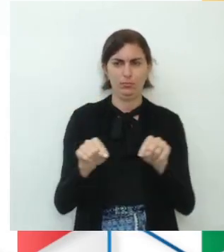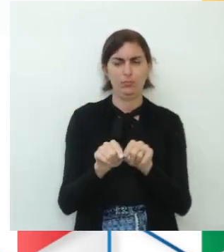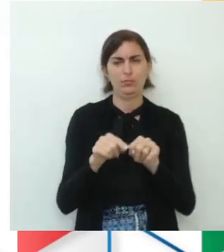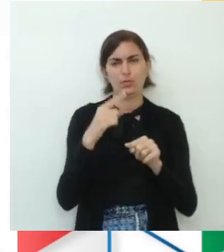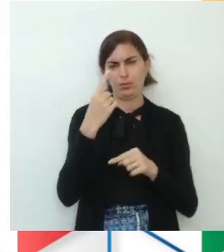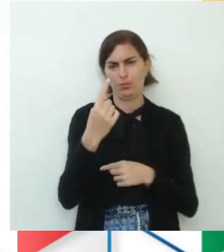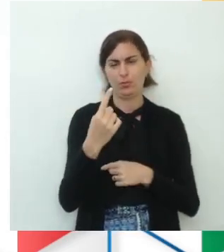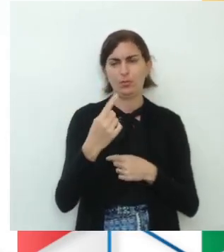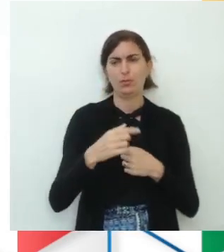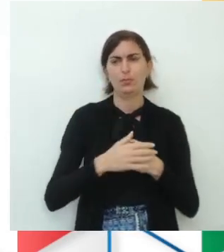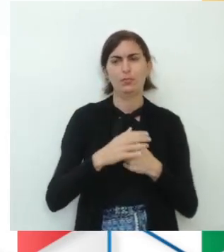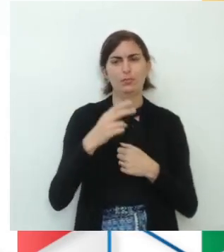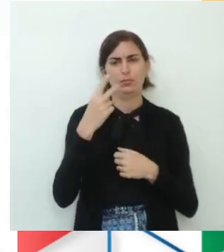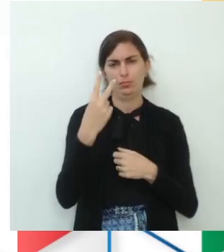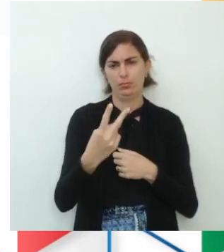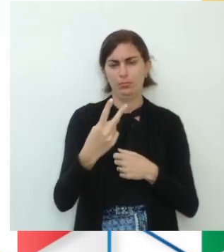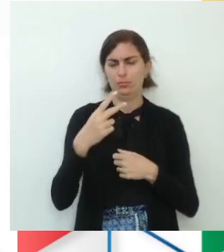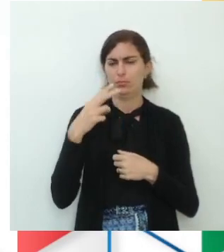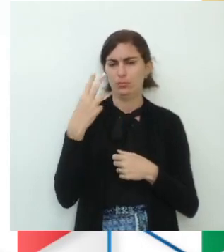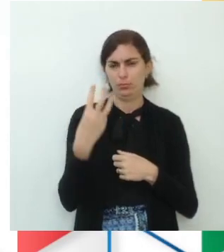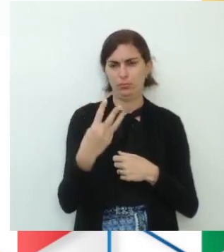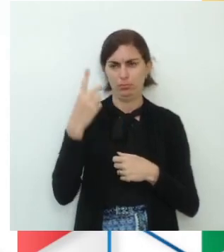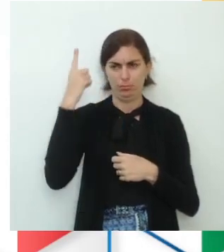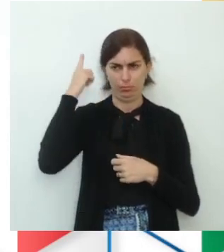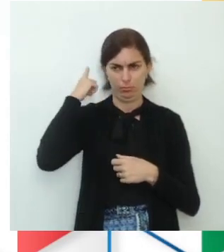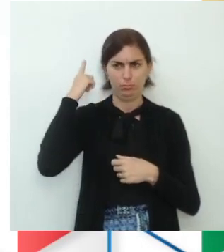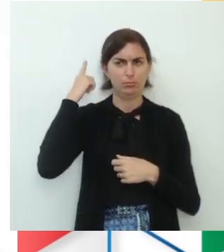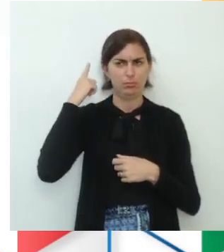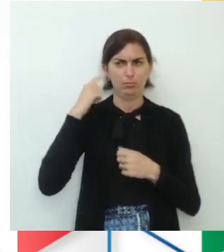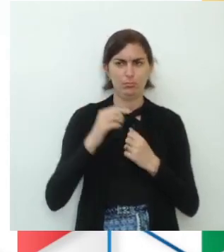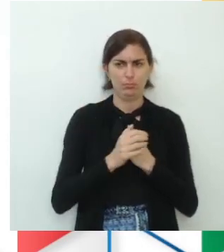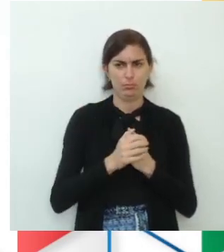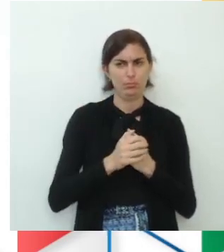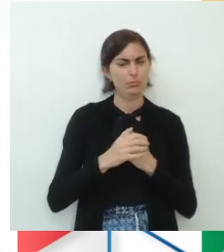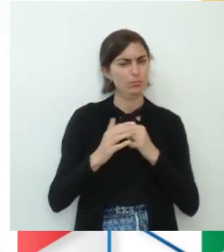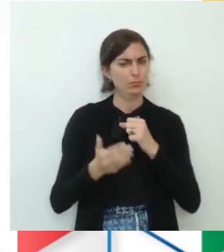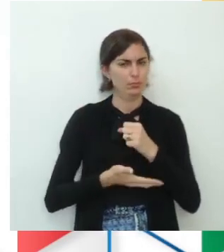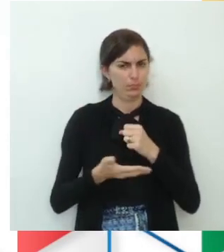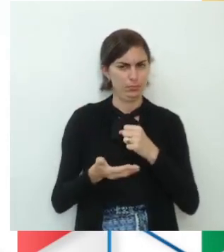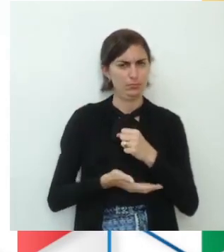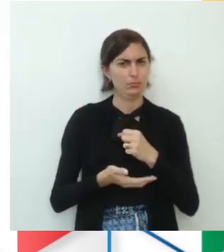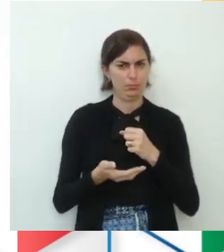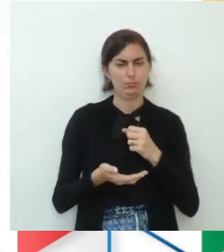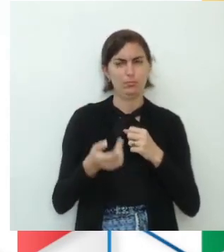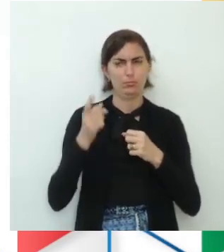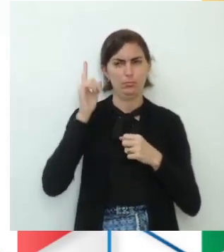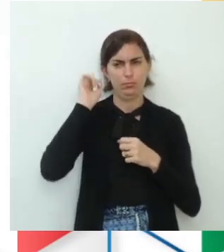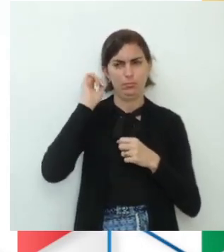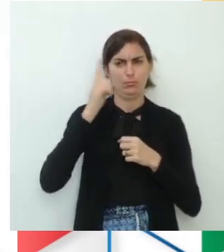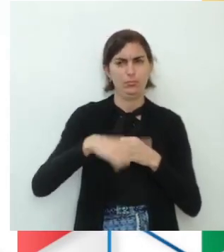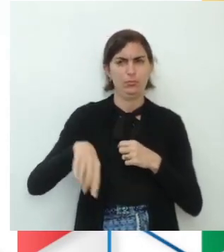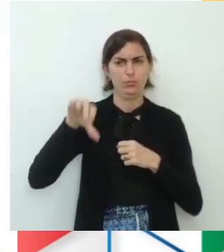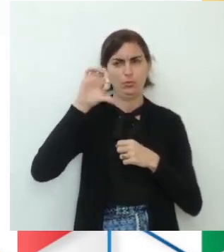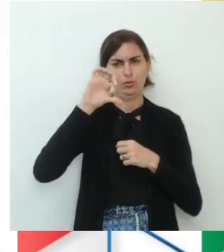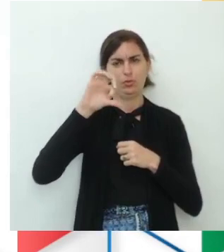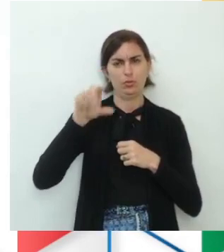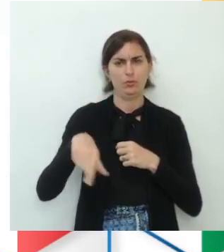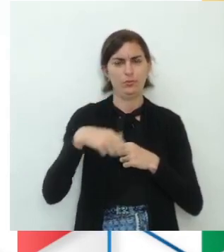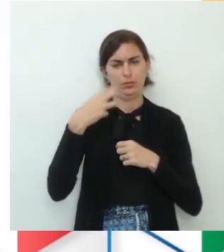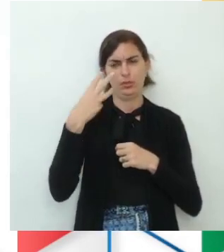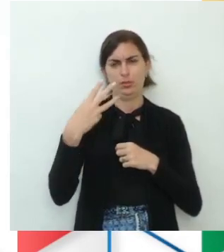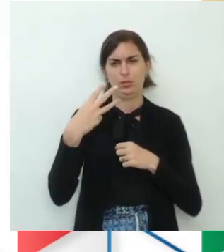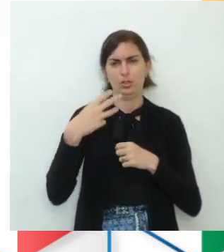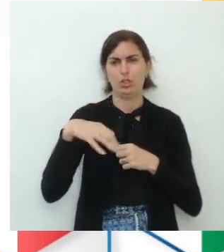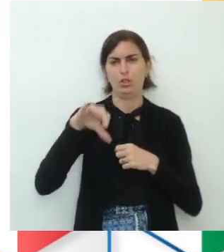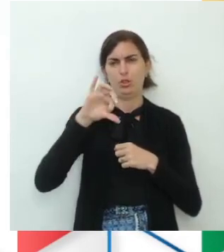um deles, né? 2 e 3 nessa parte inferior aí, ó, da base maior, e 9 e 3. 9